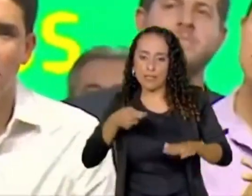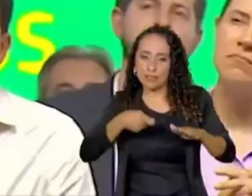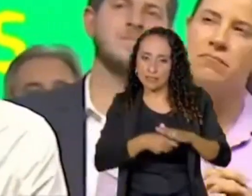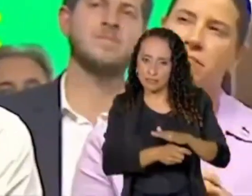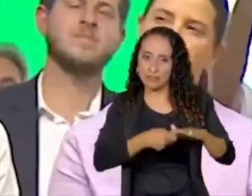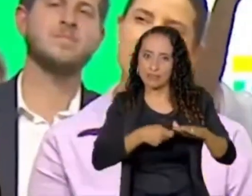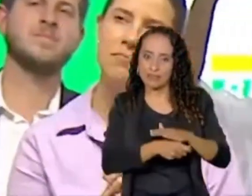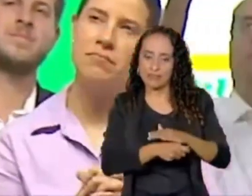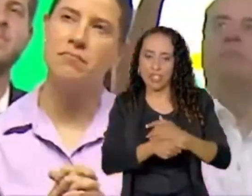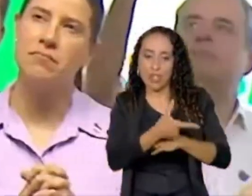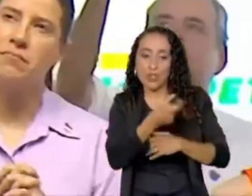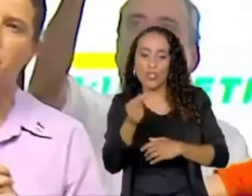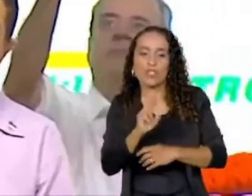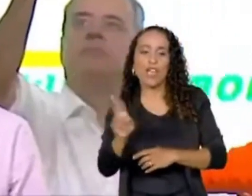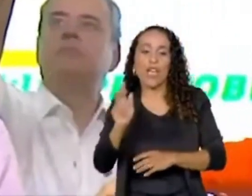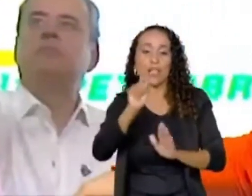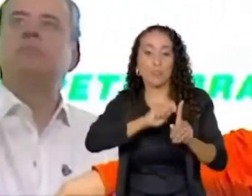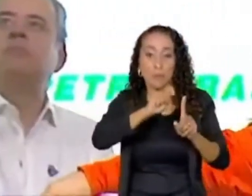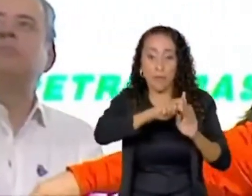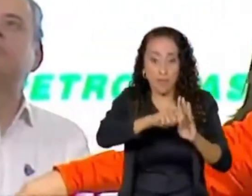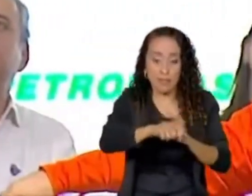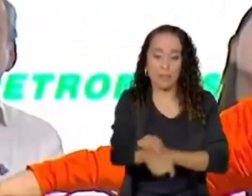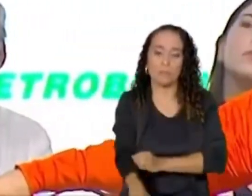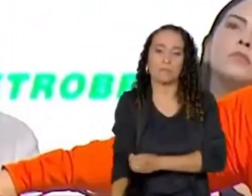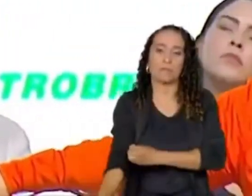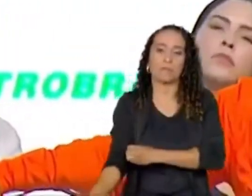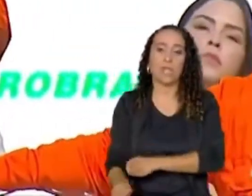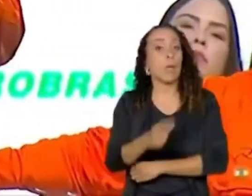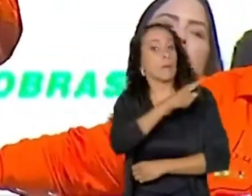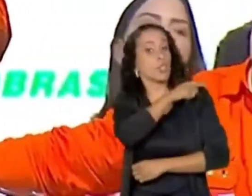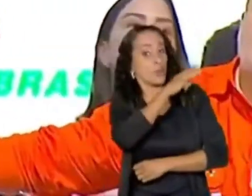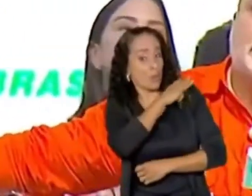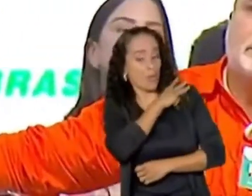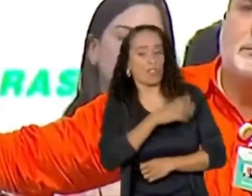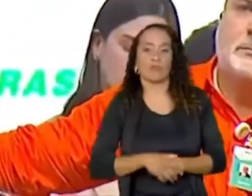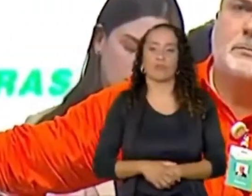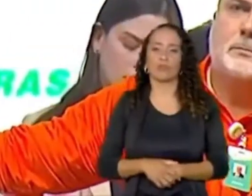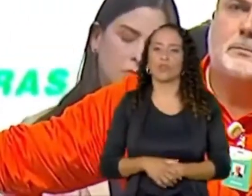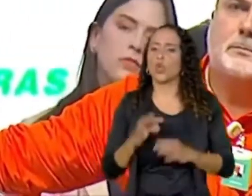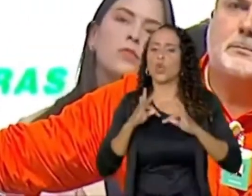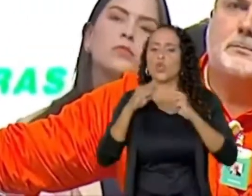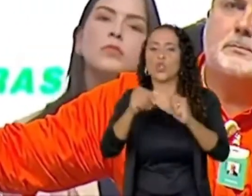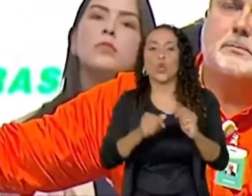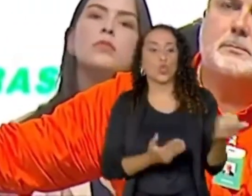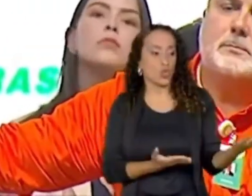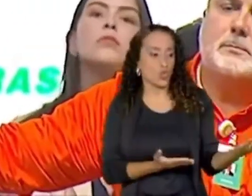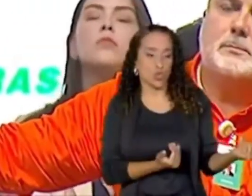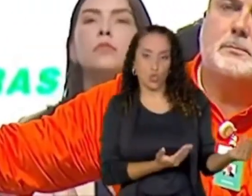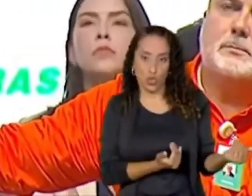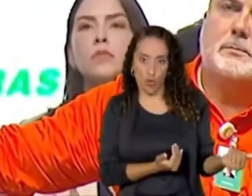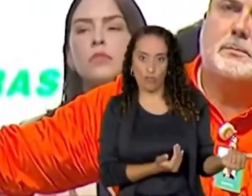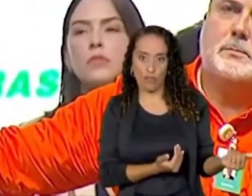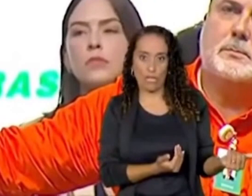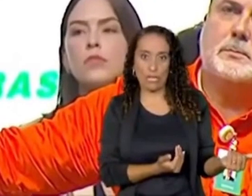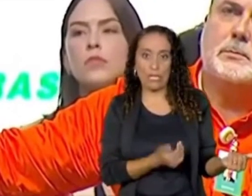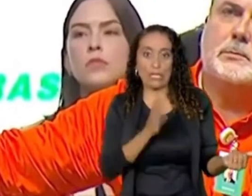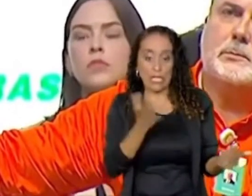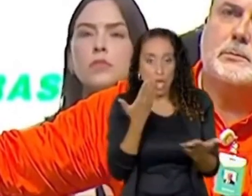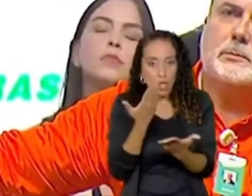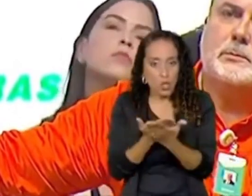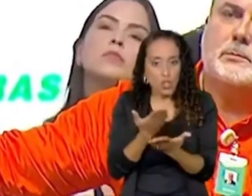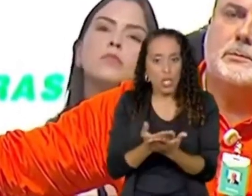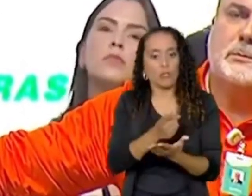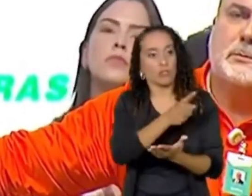uma poupança de R$200 por mês para o ensino médio. Todo adolescente que estiver fazendo o ensino